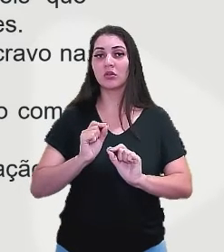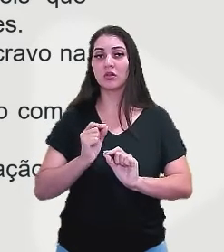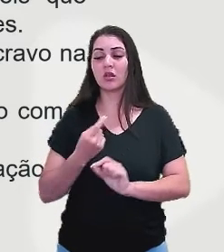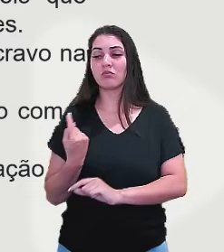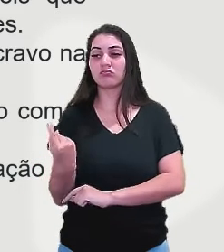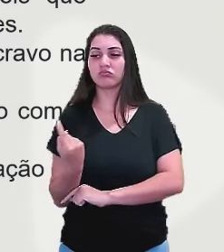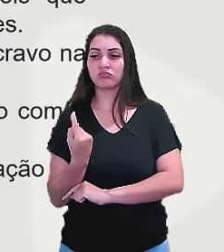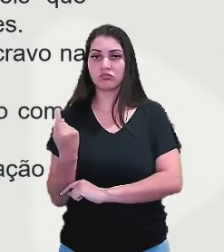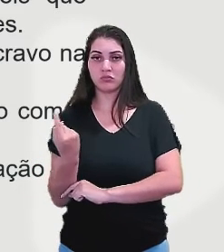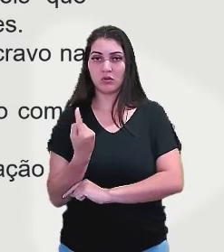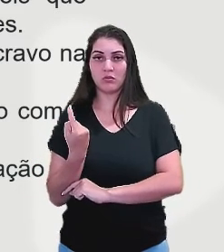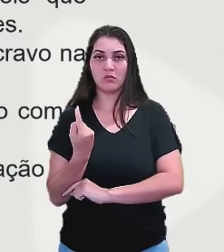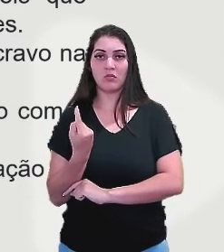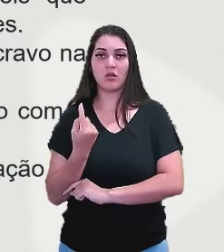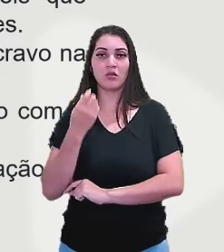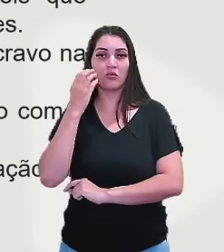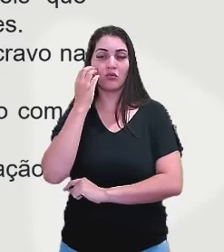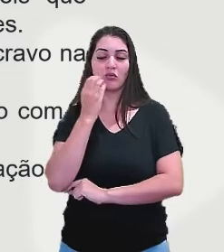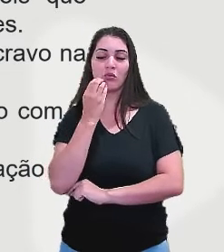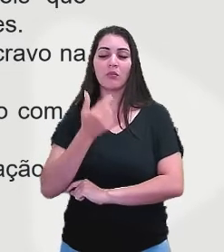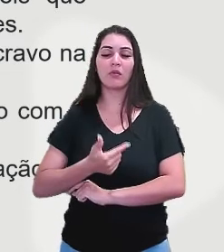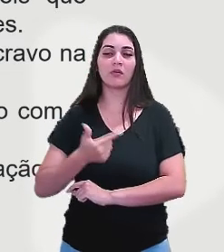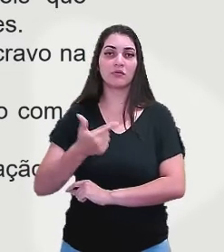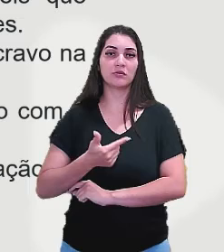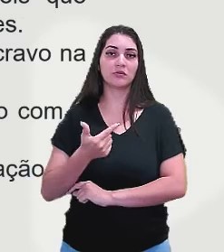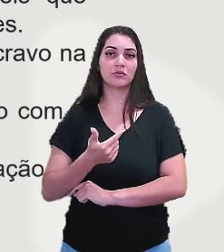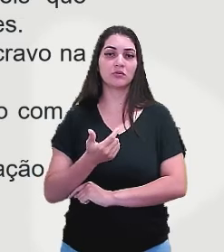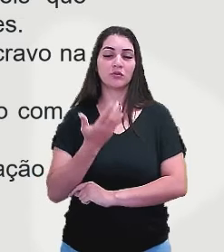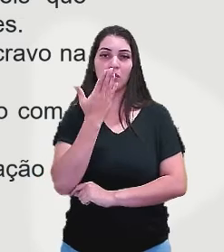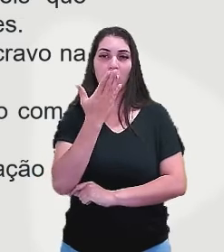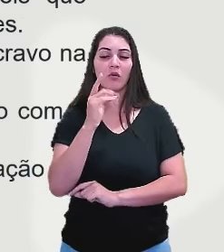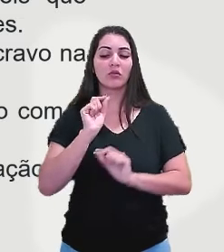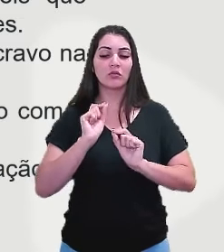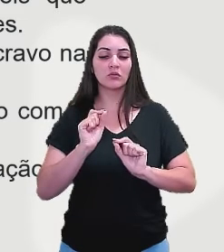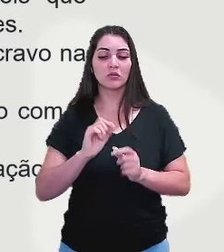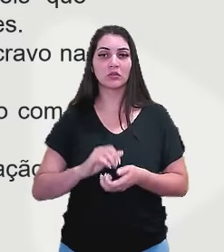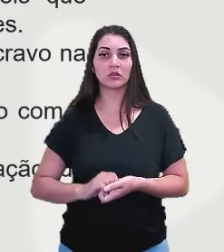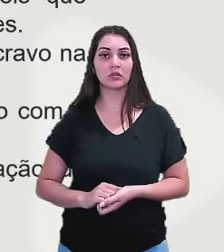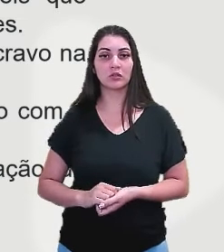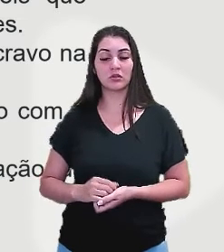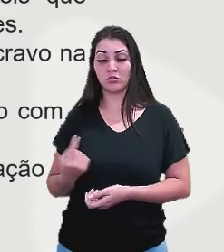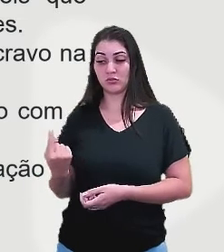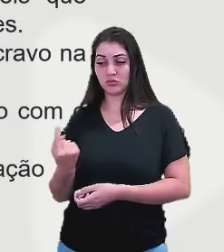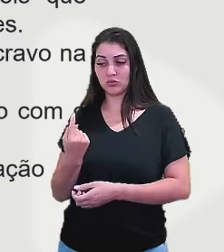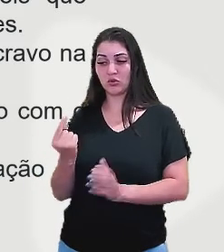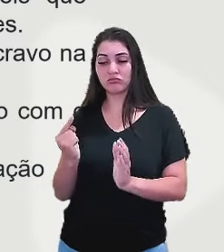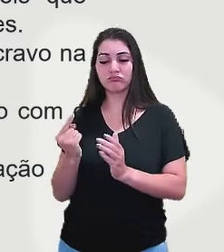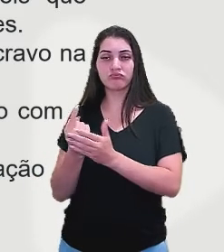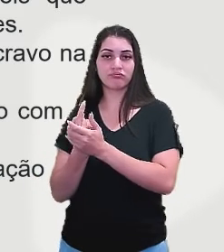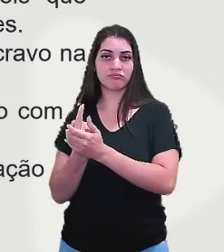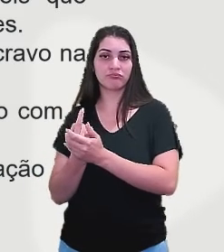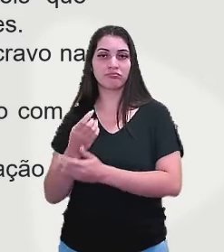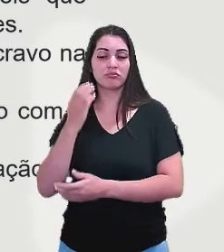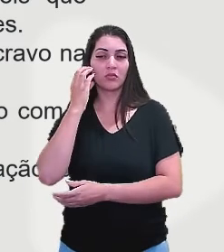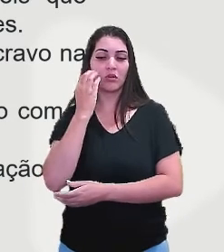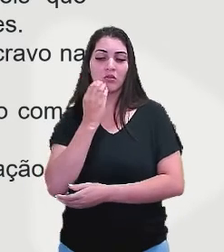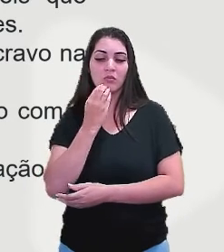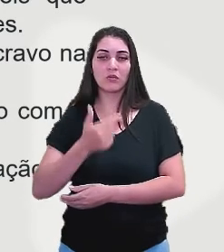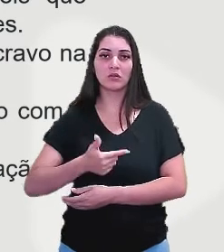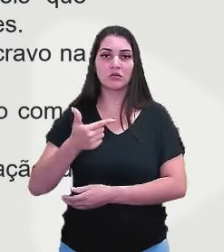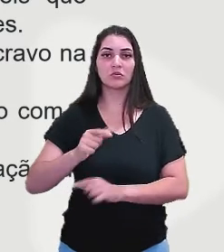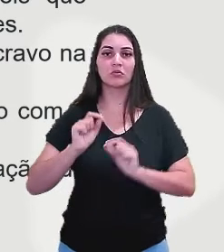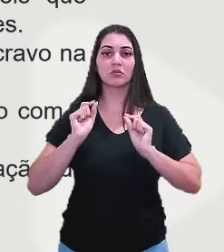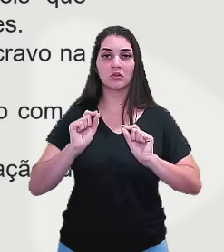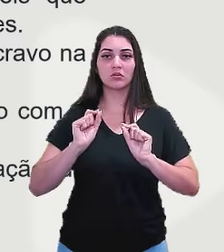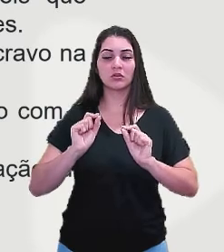de Dom Pedro II diante... Você pode abrir aqui, por favor? O isolamento de Dom Pedro II diante